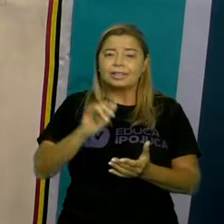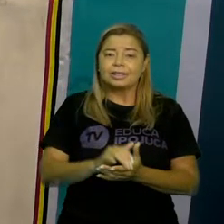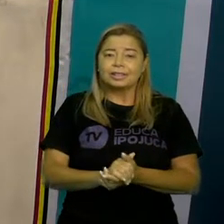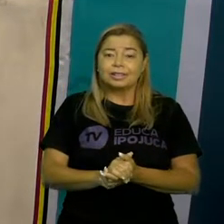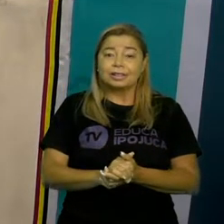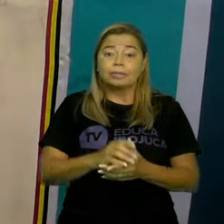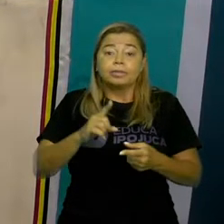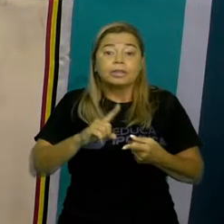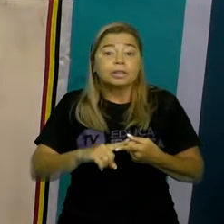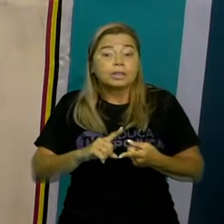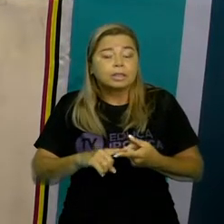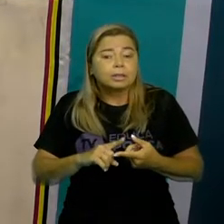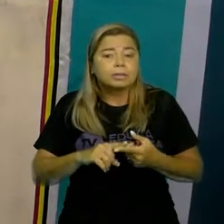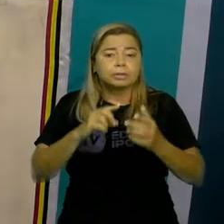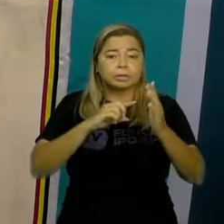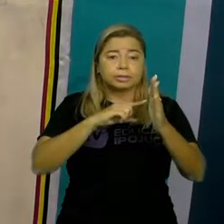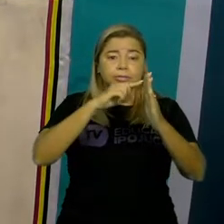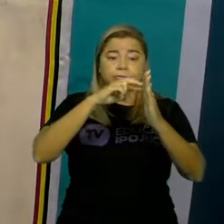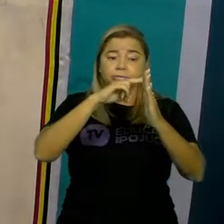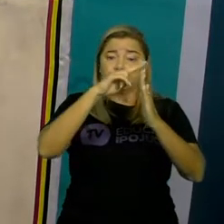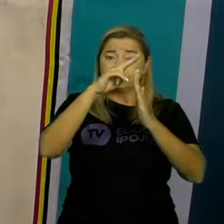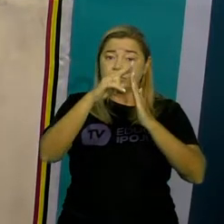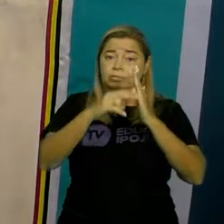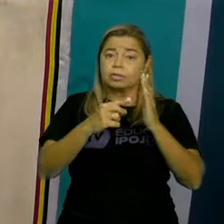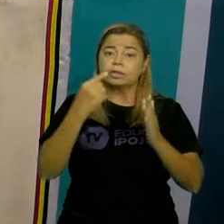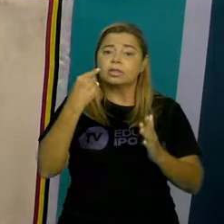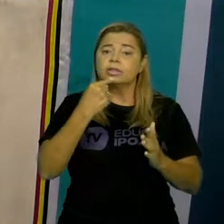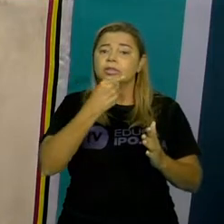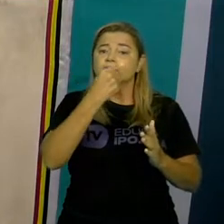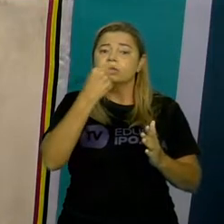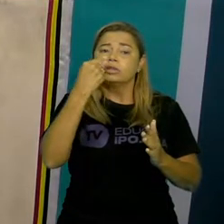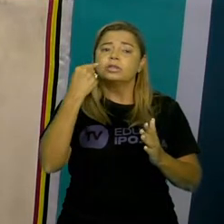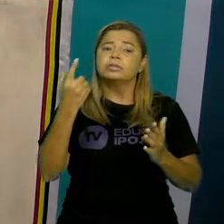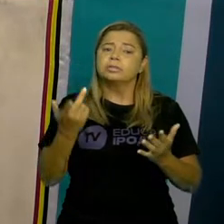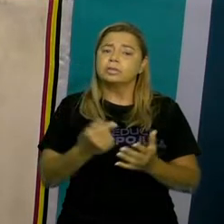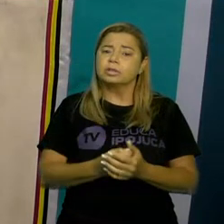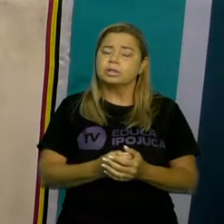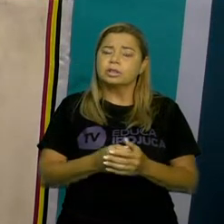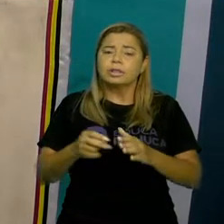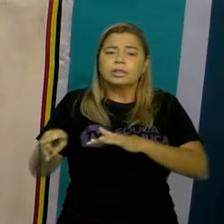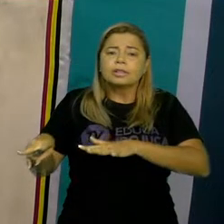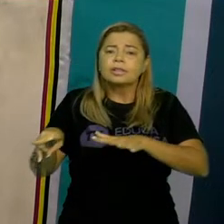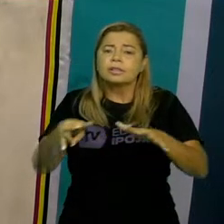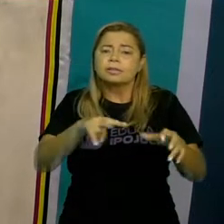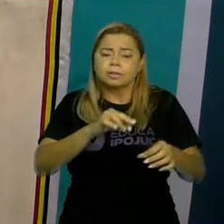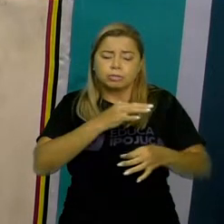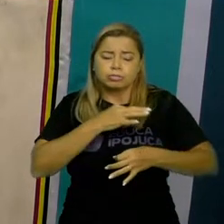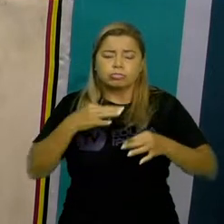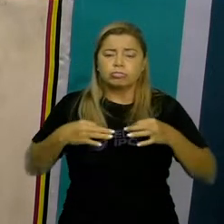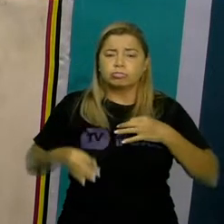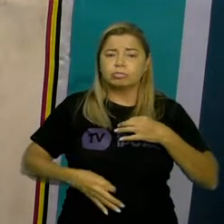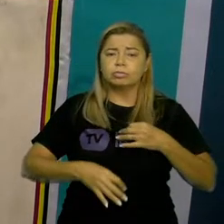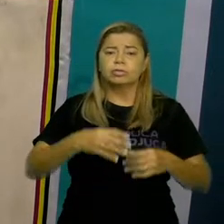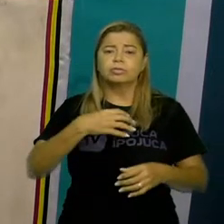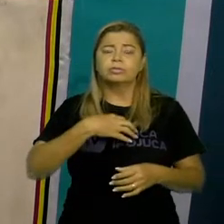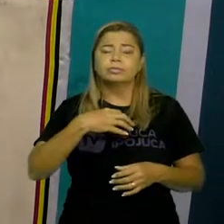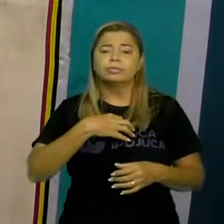o desenho de uma boquinha, porque foi a semana dos órgãos dos sentidos. Com